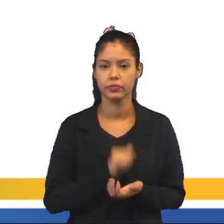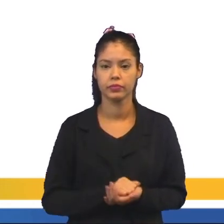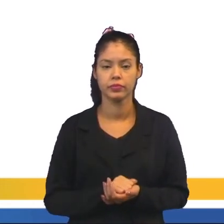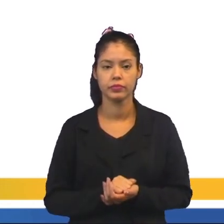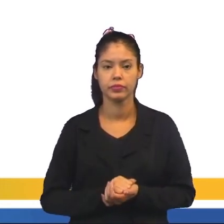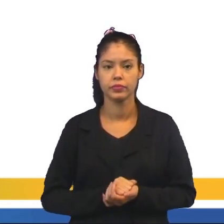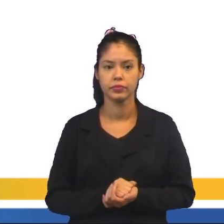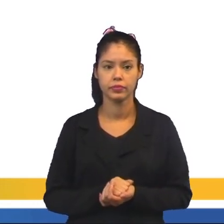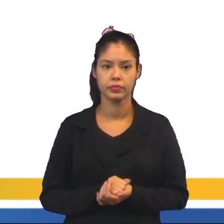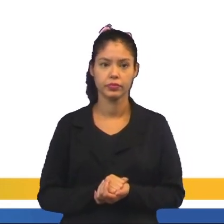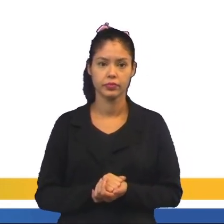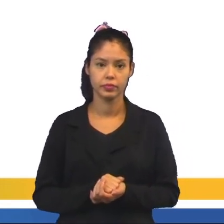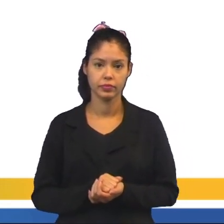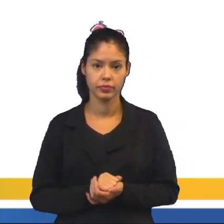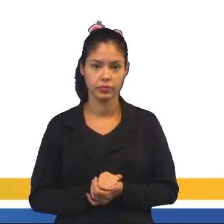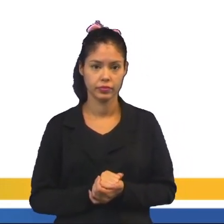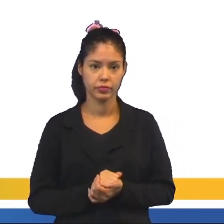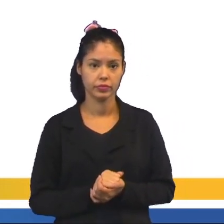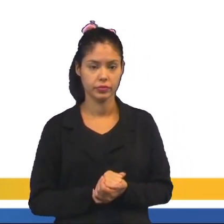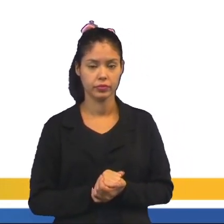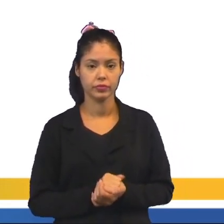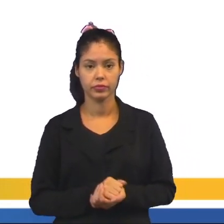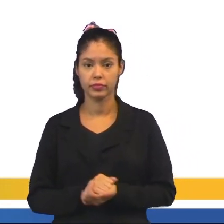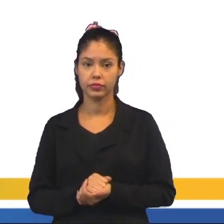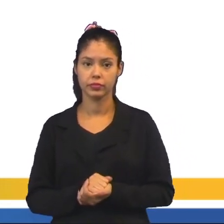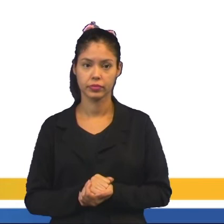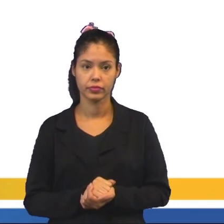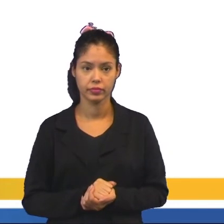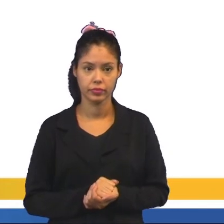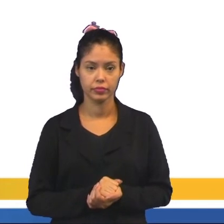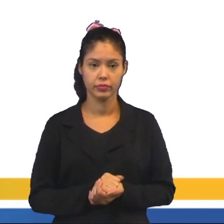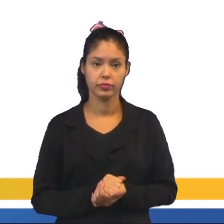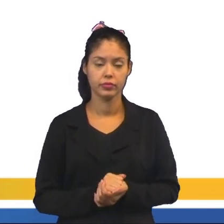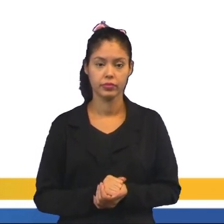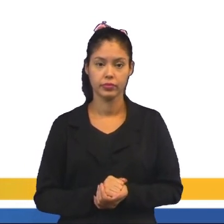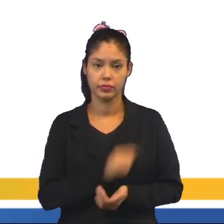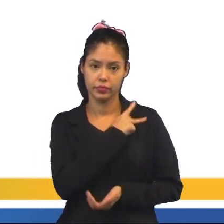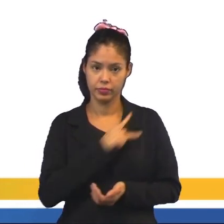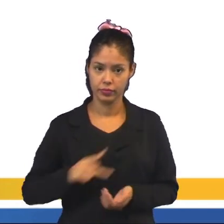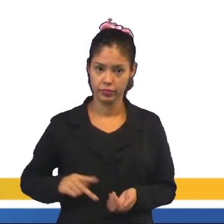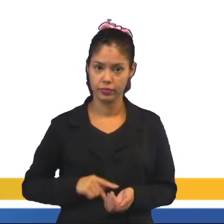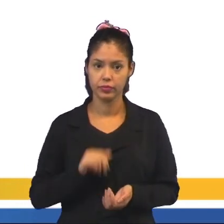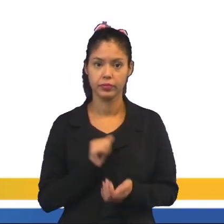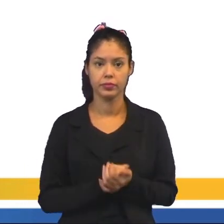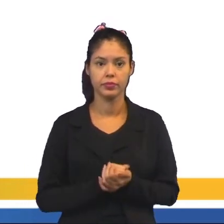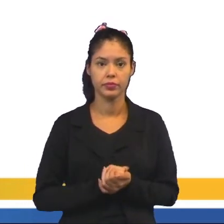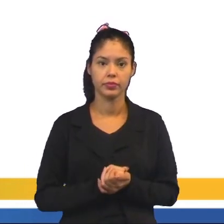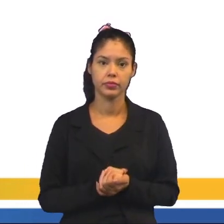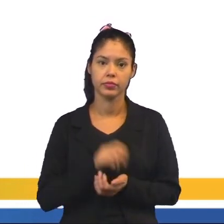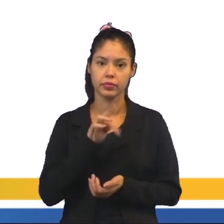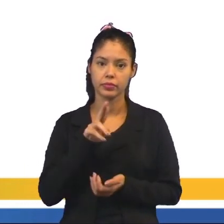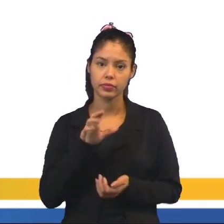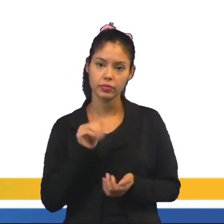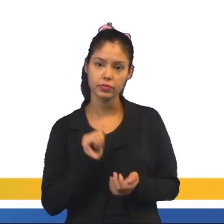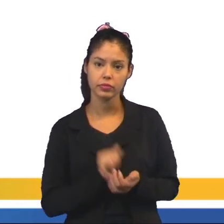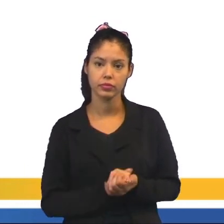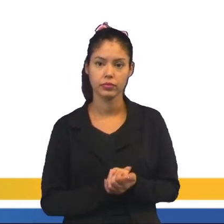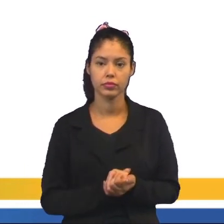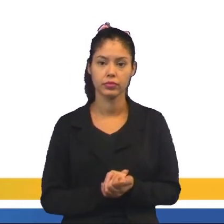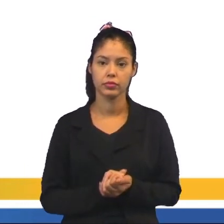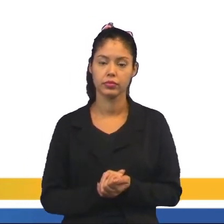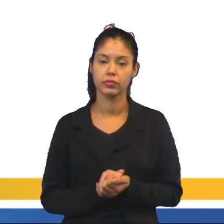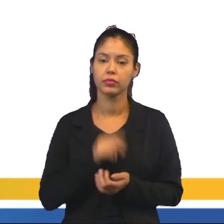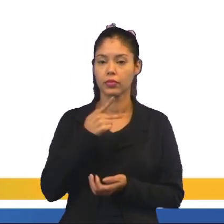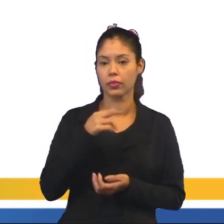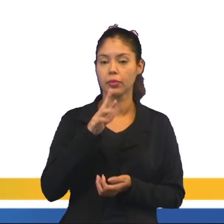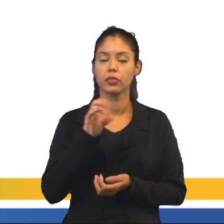vamos marcar o que é predicado vivem mesmo então ele Presidente dela acompanhante em muitos trabalhadores ele Presidente é o sujeito né quem é o